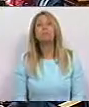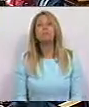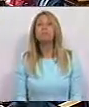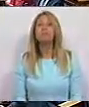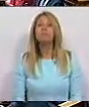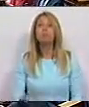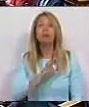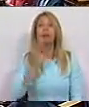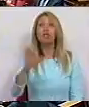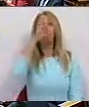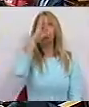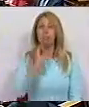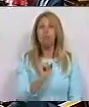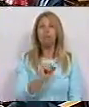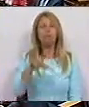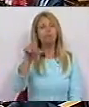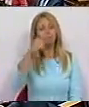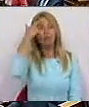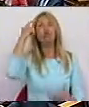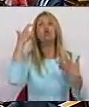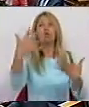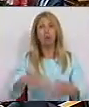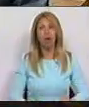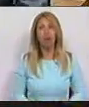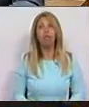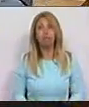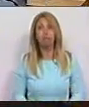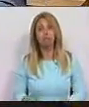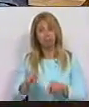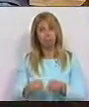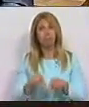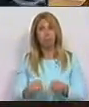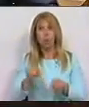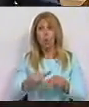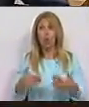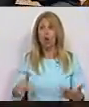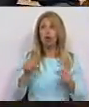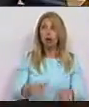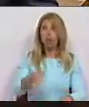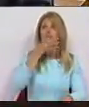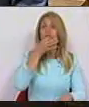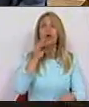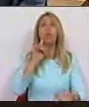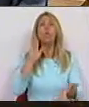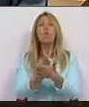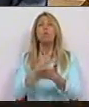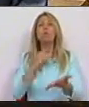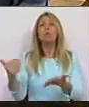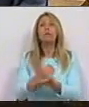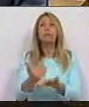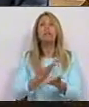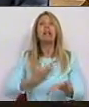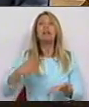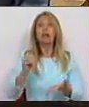O Sr. Primeiro-Ministro, também é surpreendente que tenha trazido para aqui hoje os últimos dados económicos da